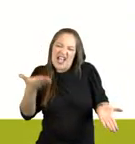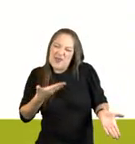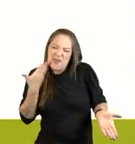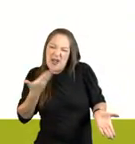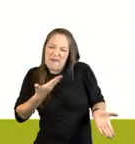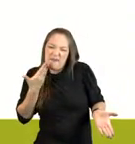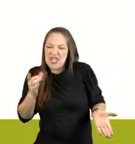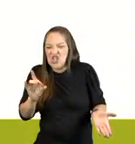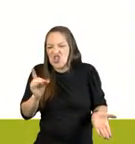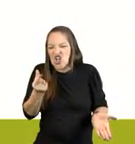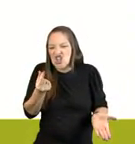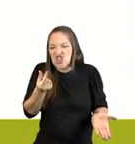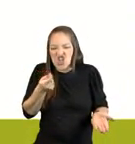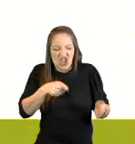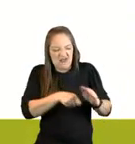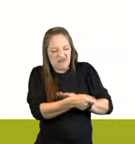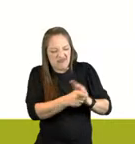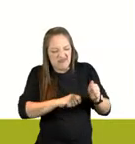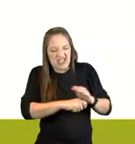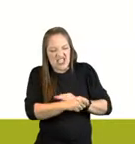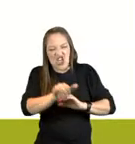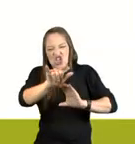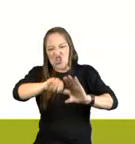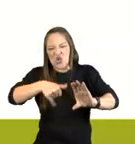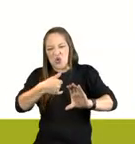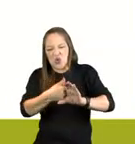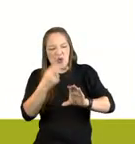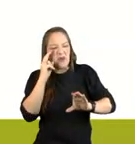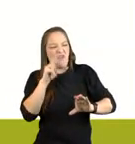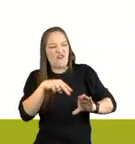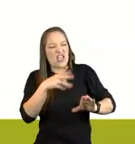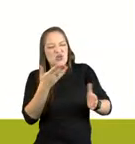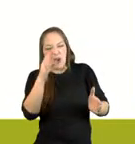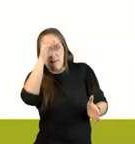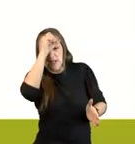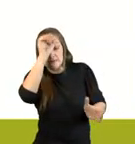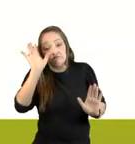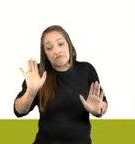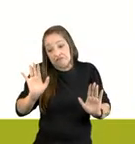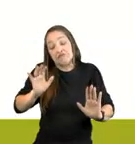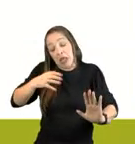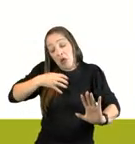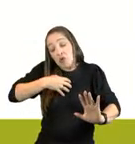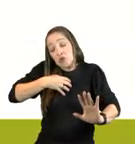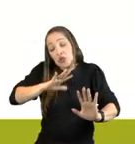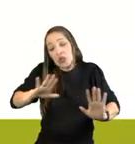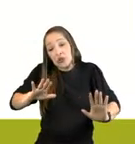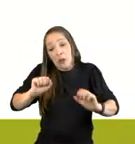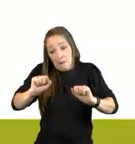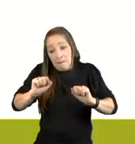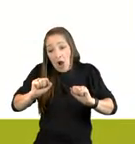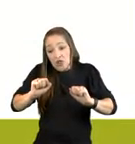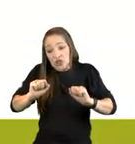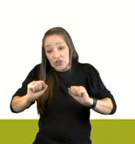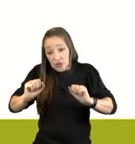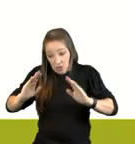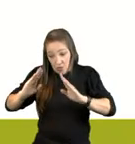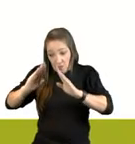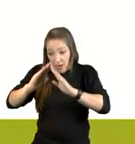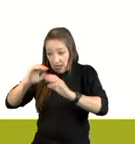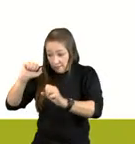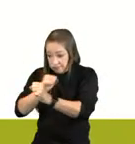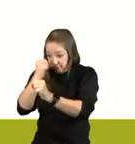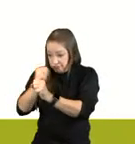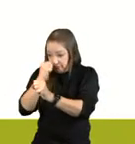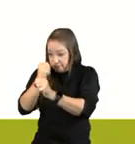pegar o dinheiro e investir, isso aí eu vejo no YouTube. Tá, é uma forma. Eu também posso construir uma casa olhando o YouTube?